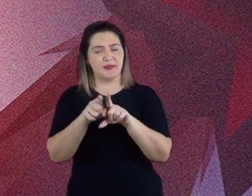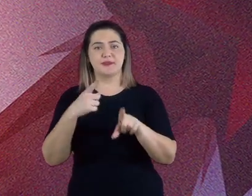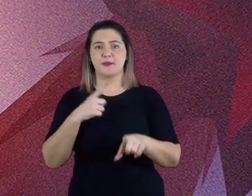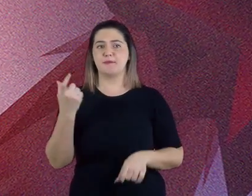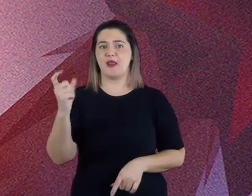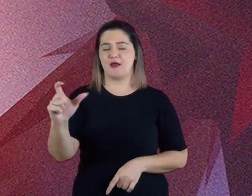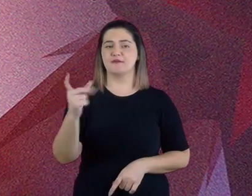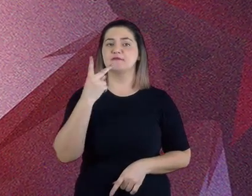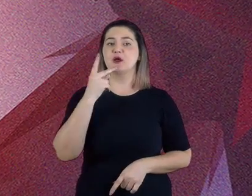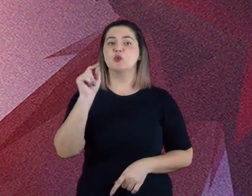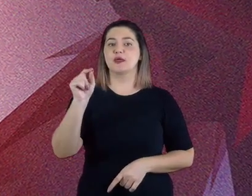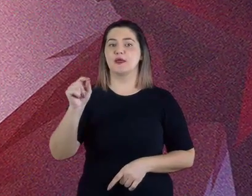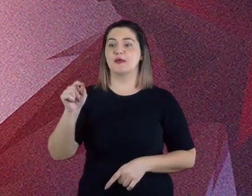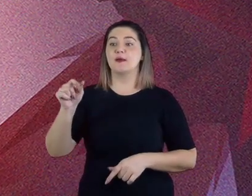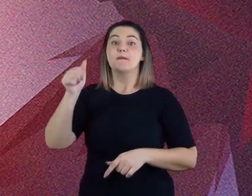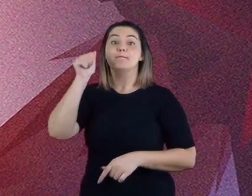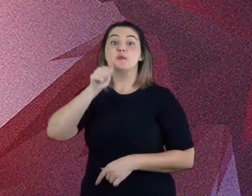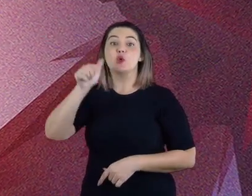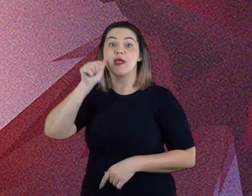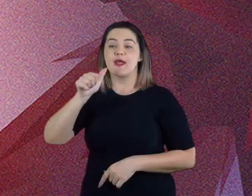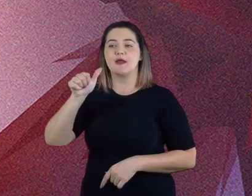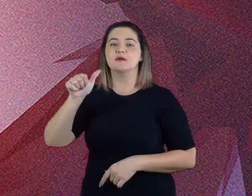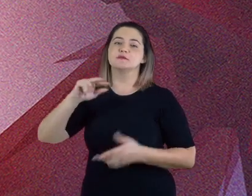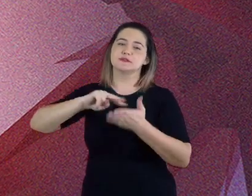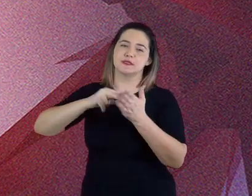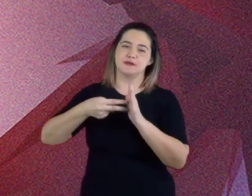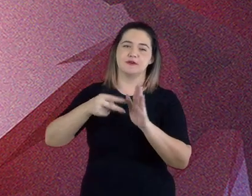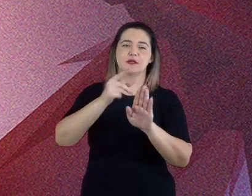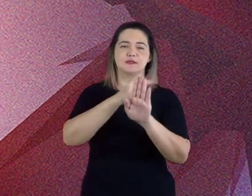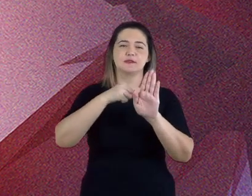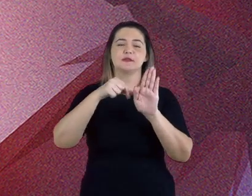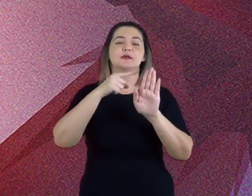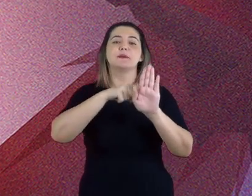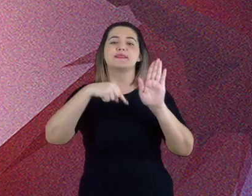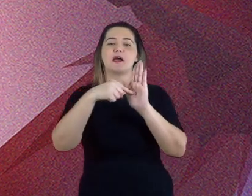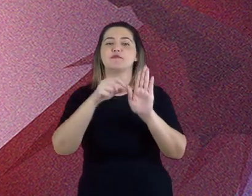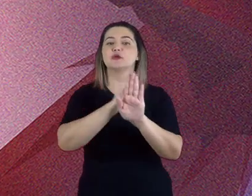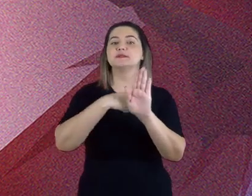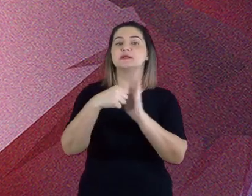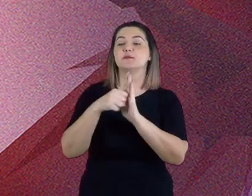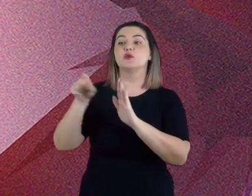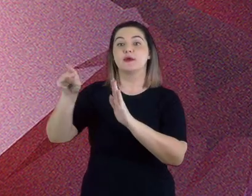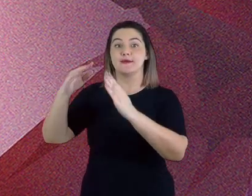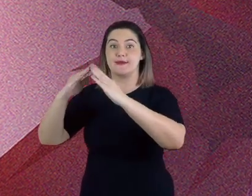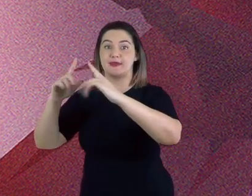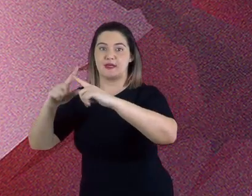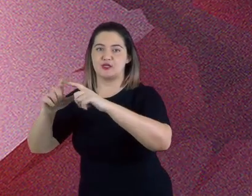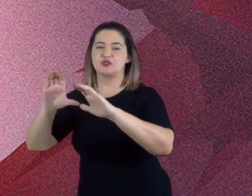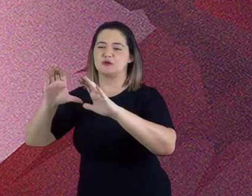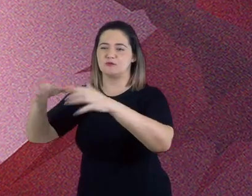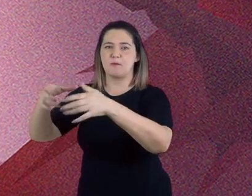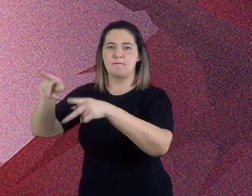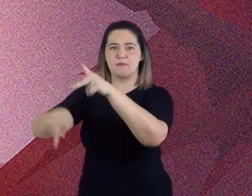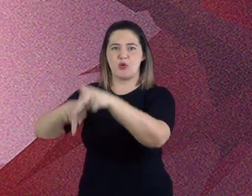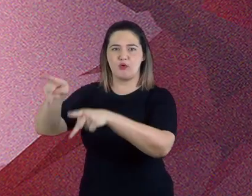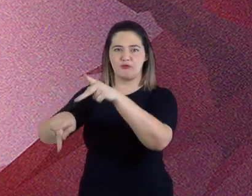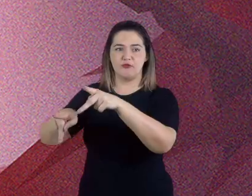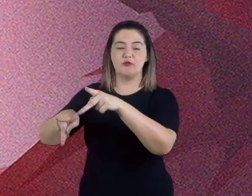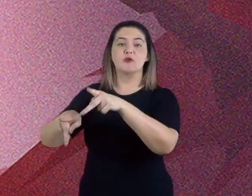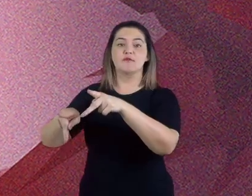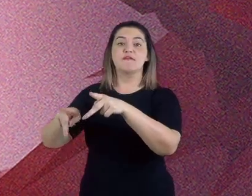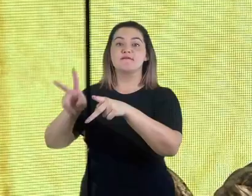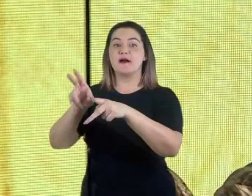é, a Igreja de Cristo, deveria ficar no deserto, longe da perseguição do dragão maligno, por